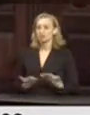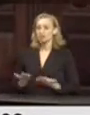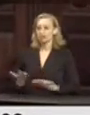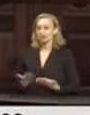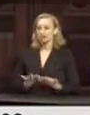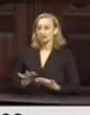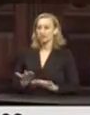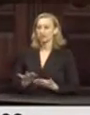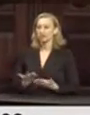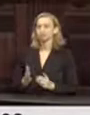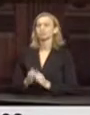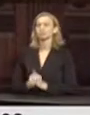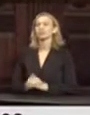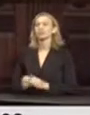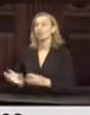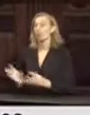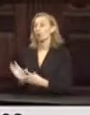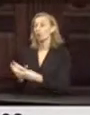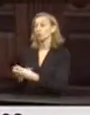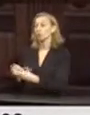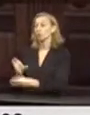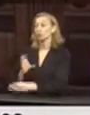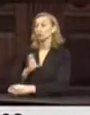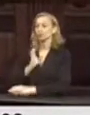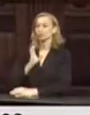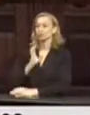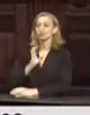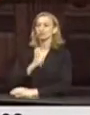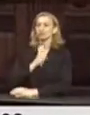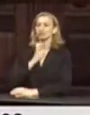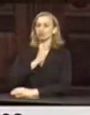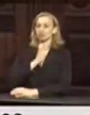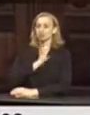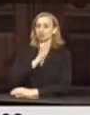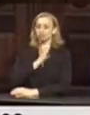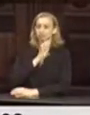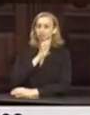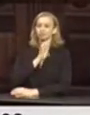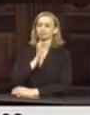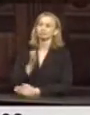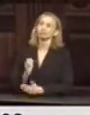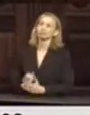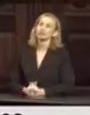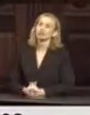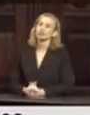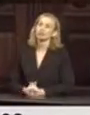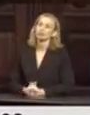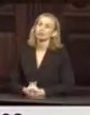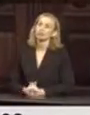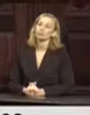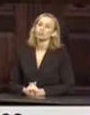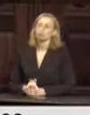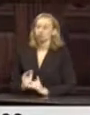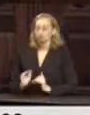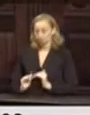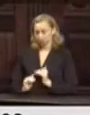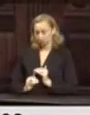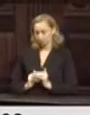dogmática, a manutenção dos status quo. Com o